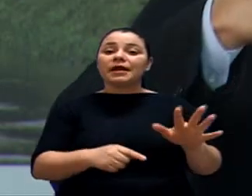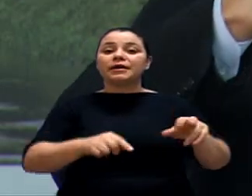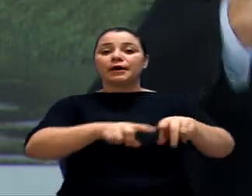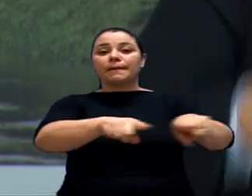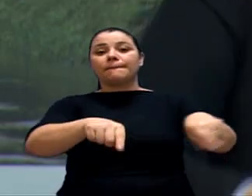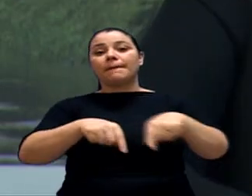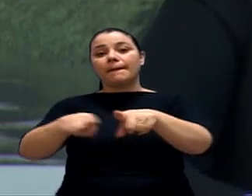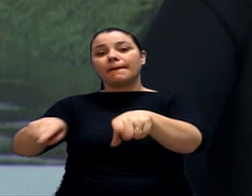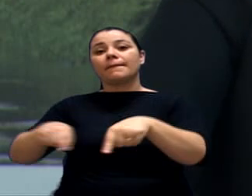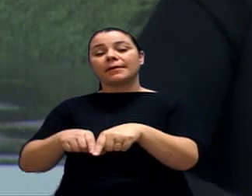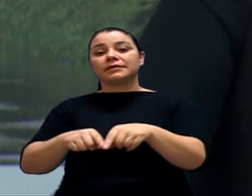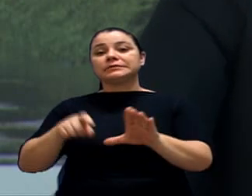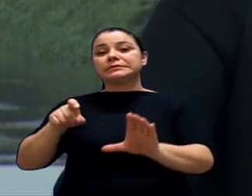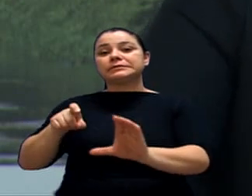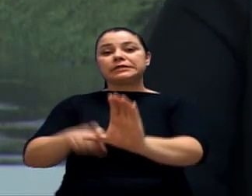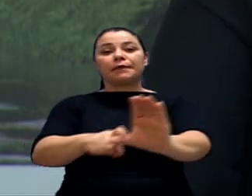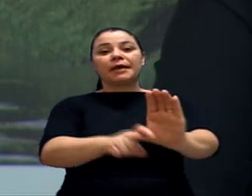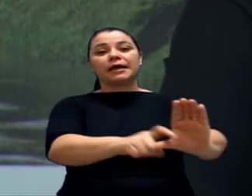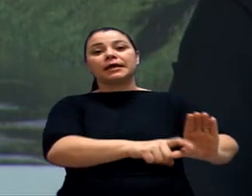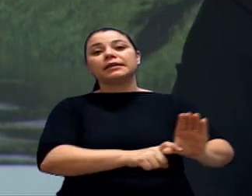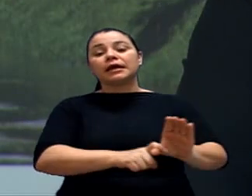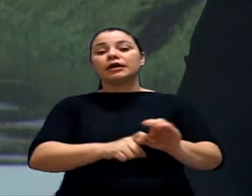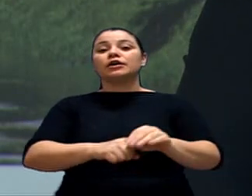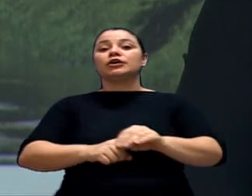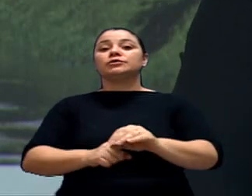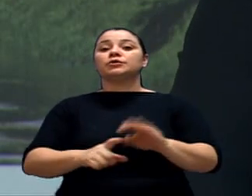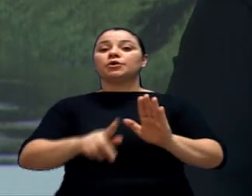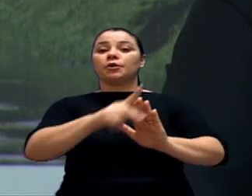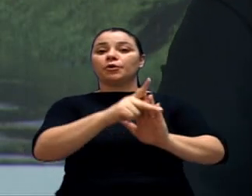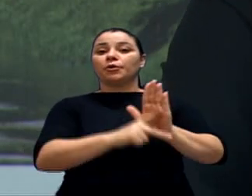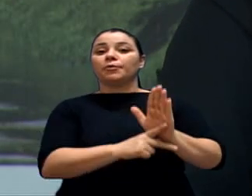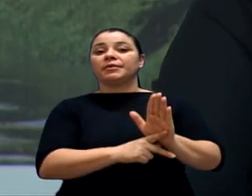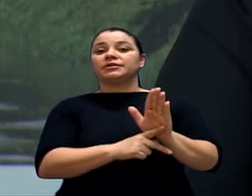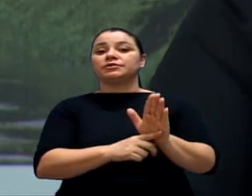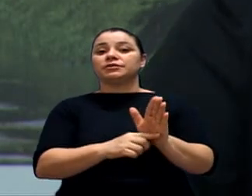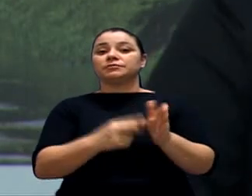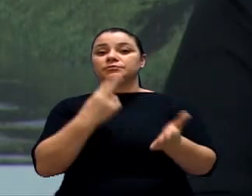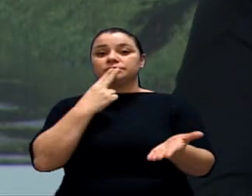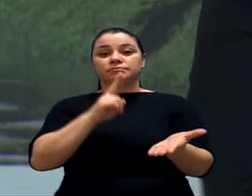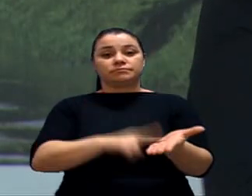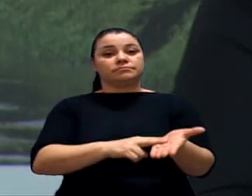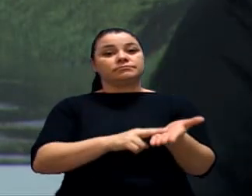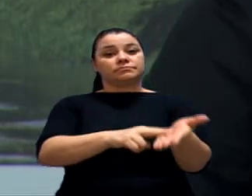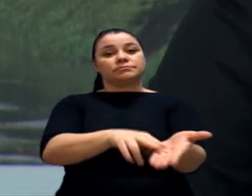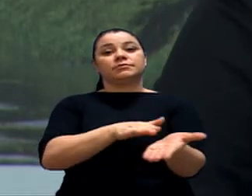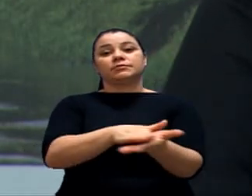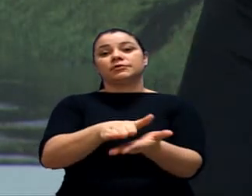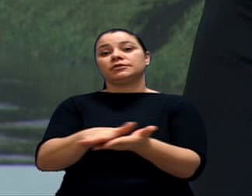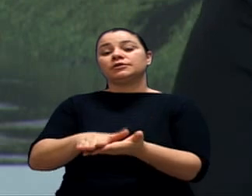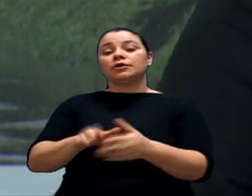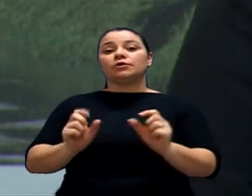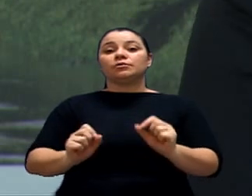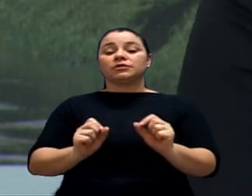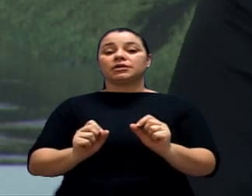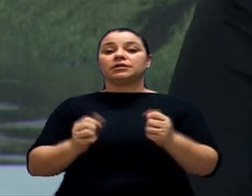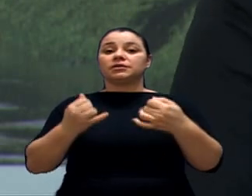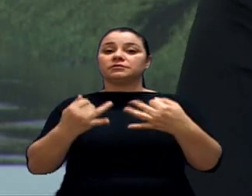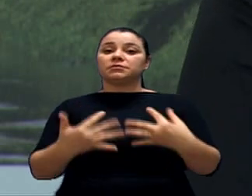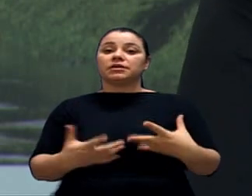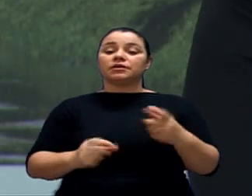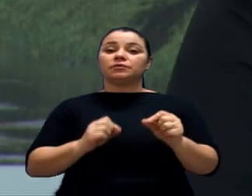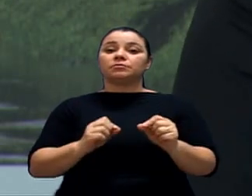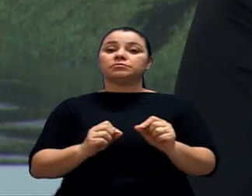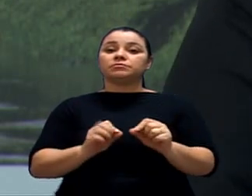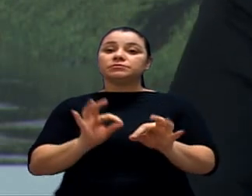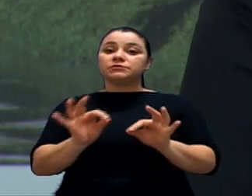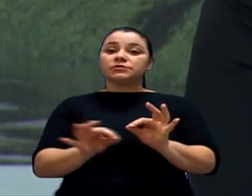estão dependendo agora do projeto aí da carta de anuência. A carta de anuência, para explicar um pouco, onde ela vai